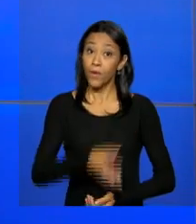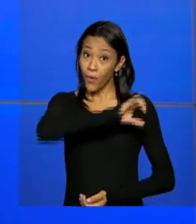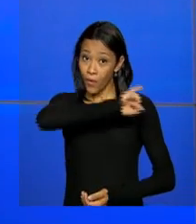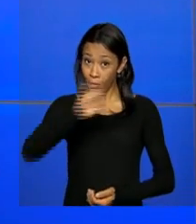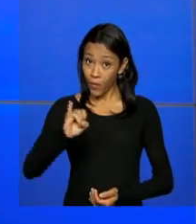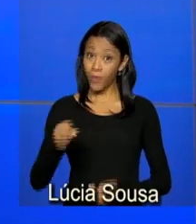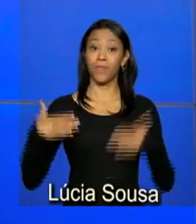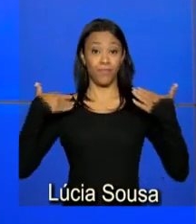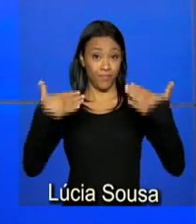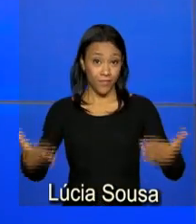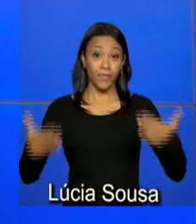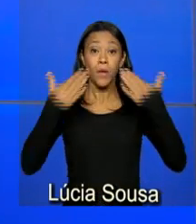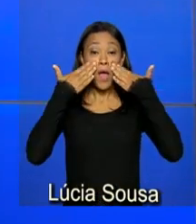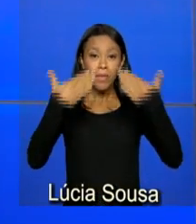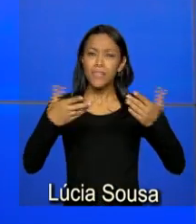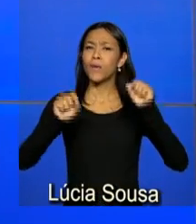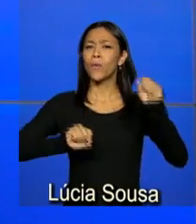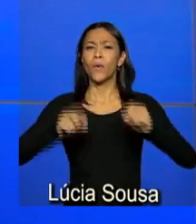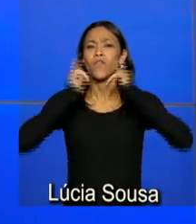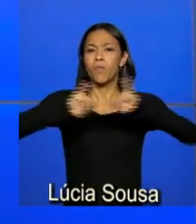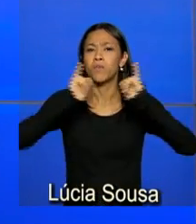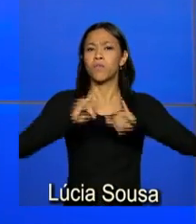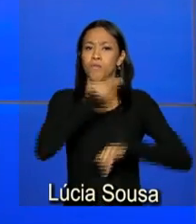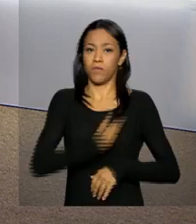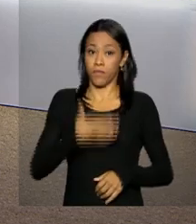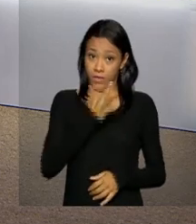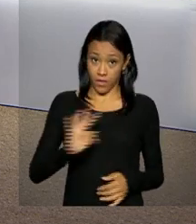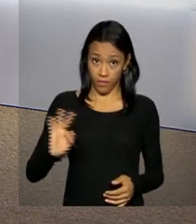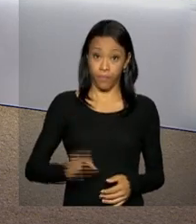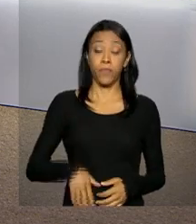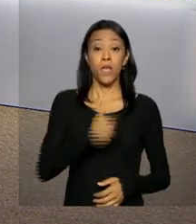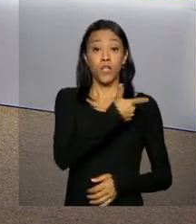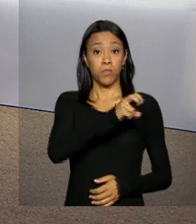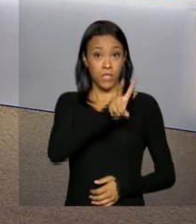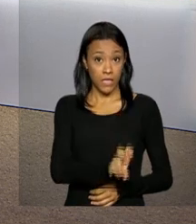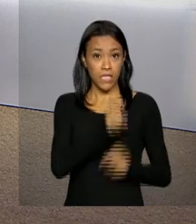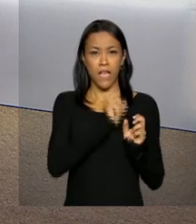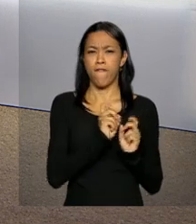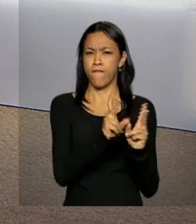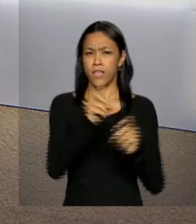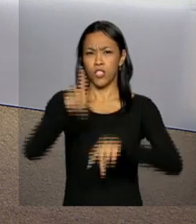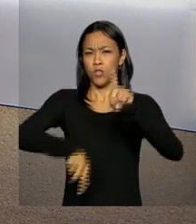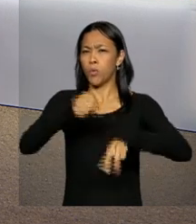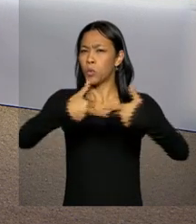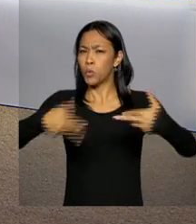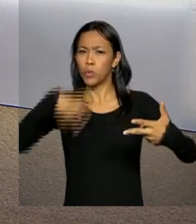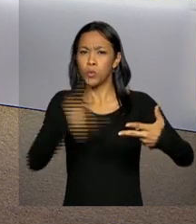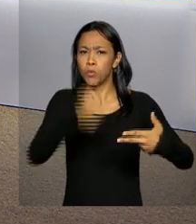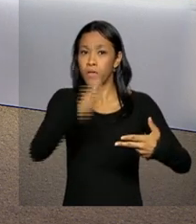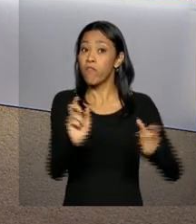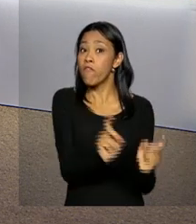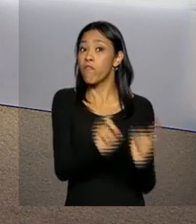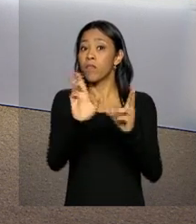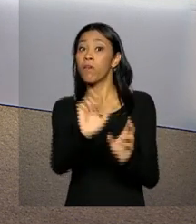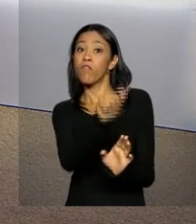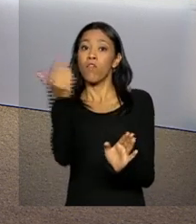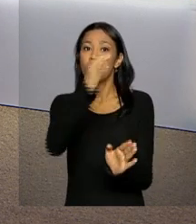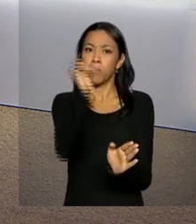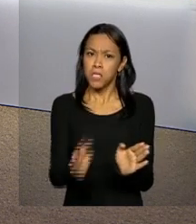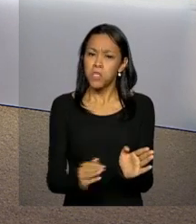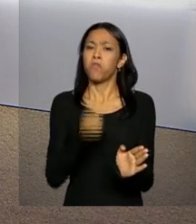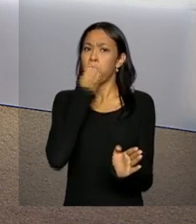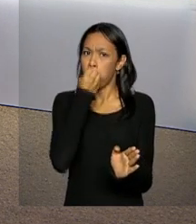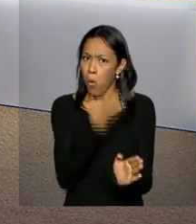Olá estamos no ar com as notícias do Governo Federal em 2015 as vendas de produtos brasileiros para o exterior registraram